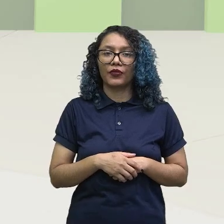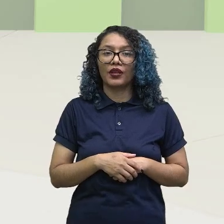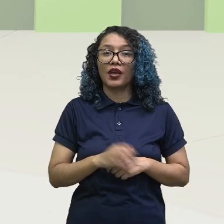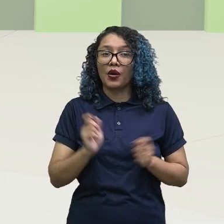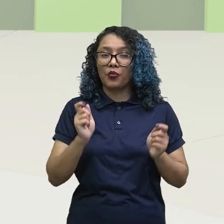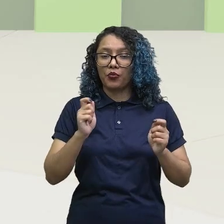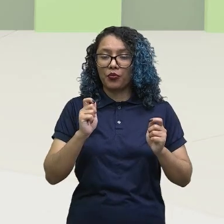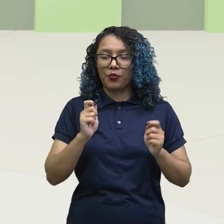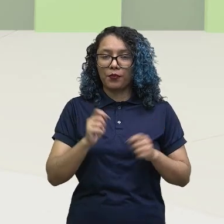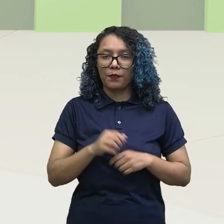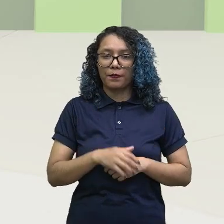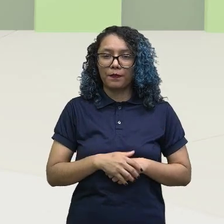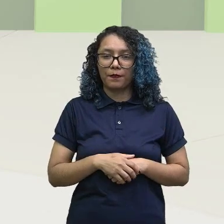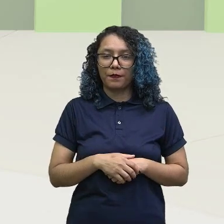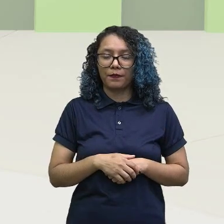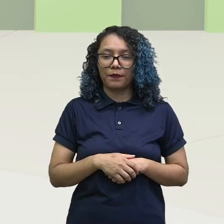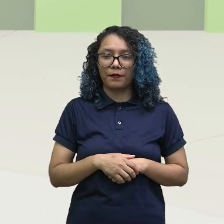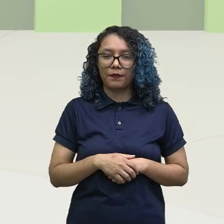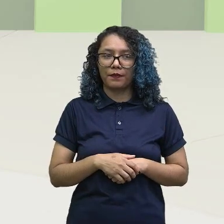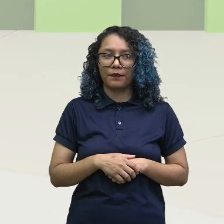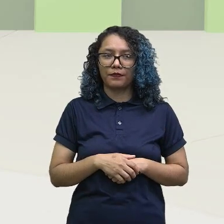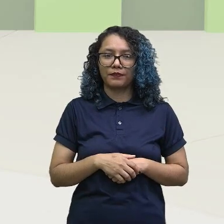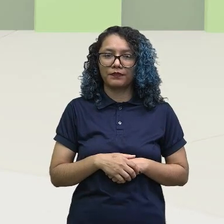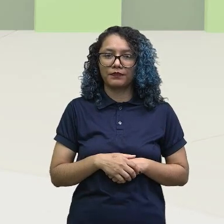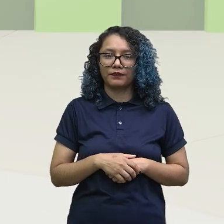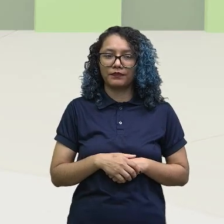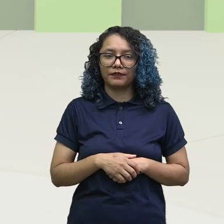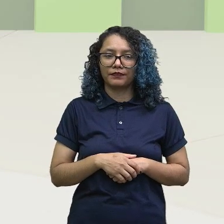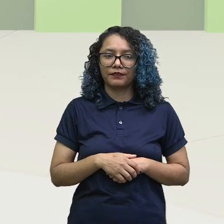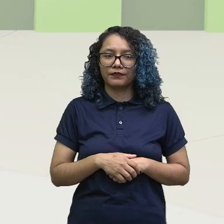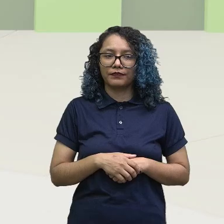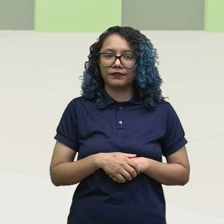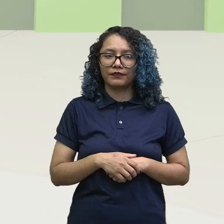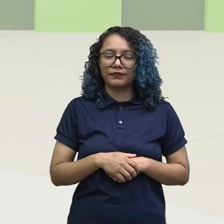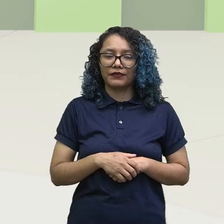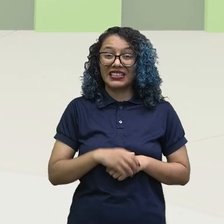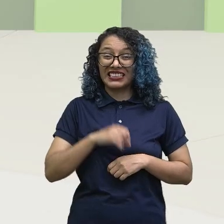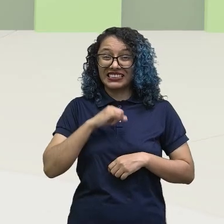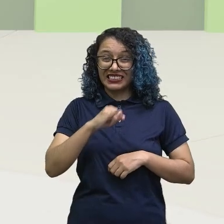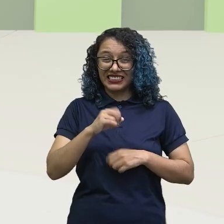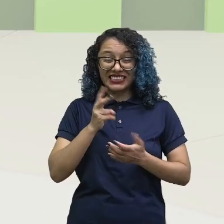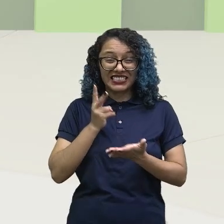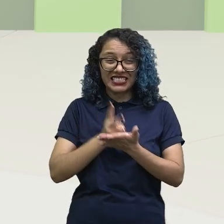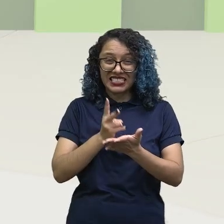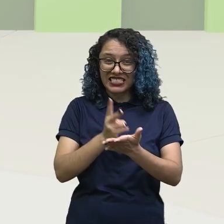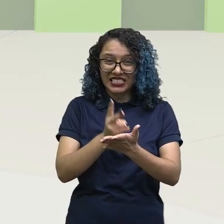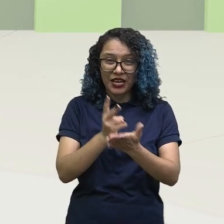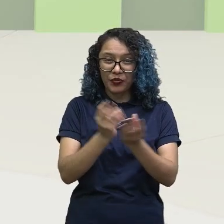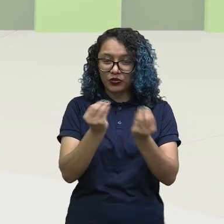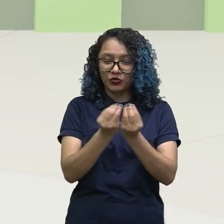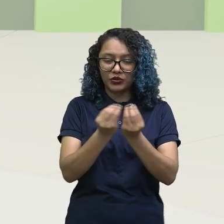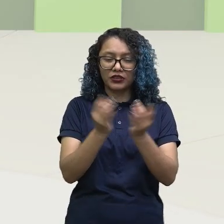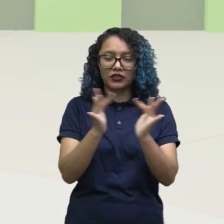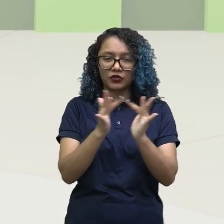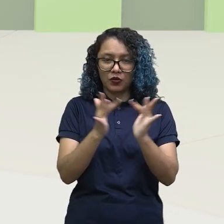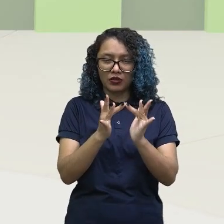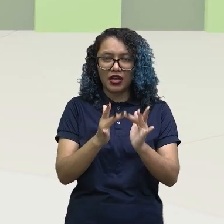proporcionando, provavelmente, a partir do momento que ele está muito exposto àquela substância, câncer, vai estar desenvolvendo